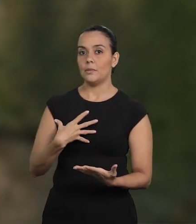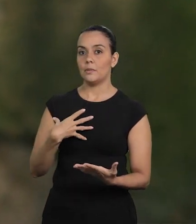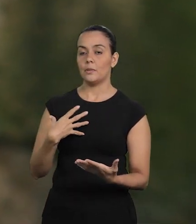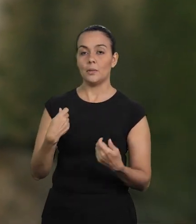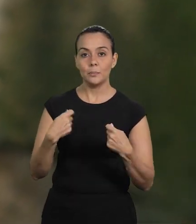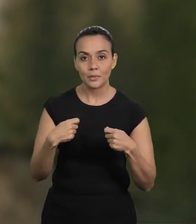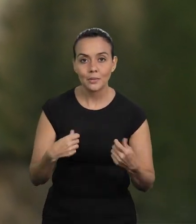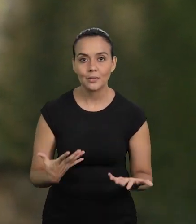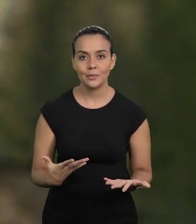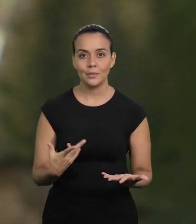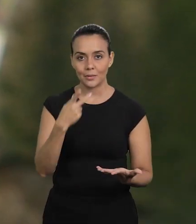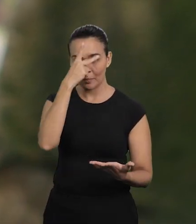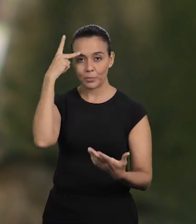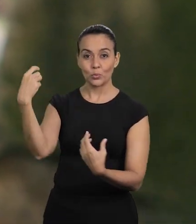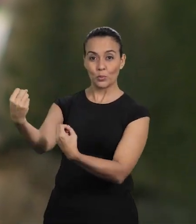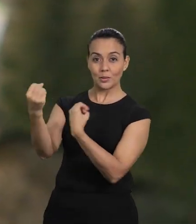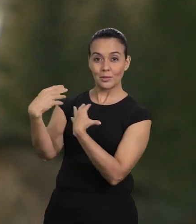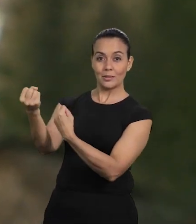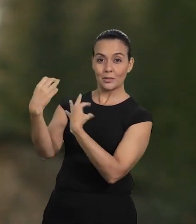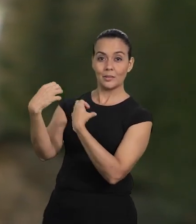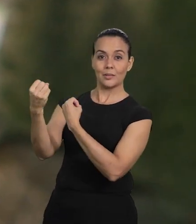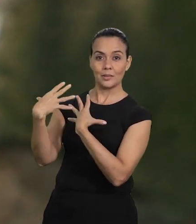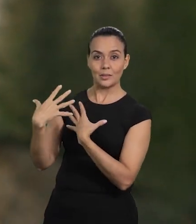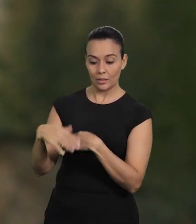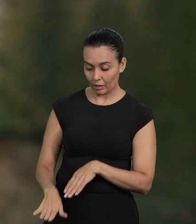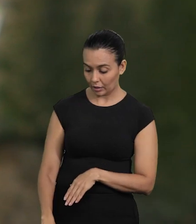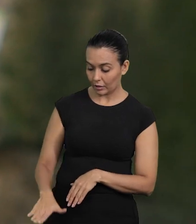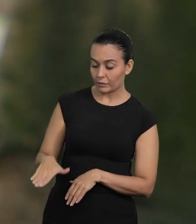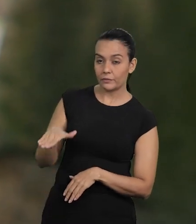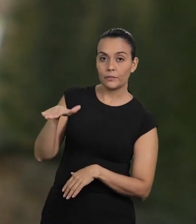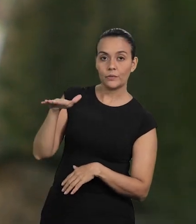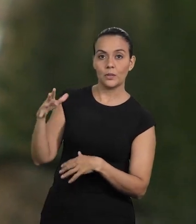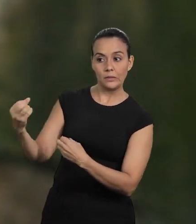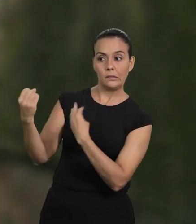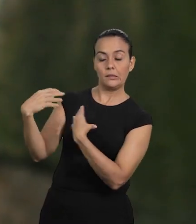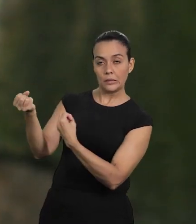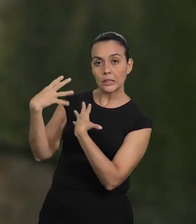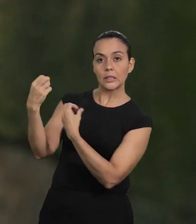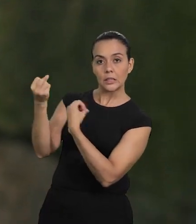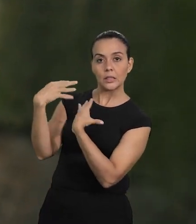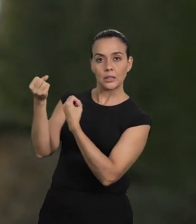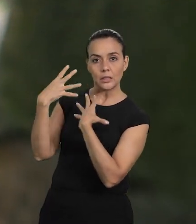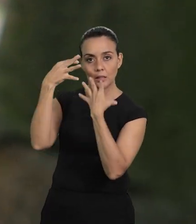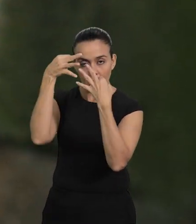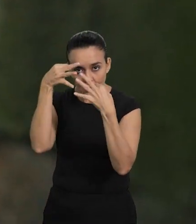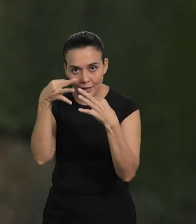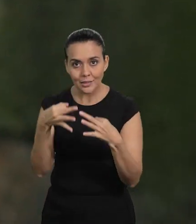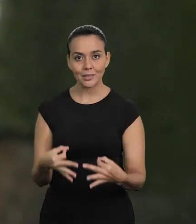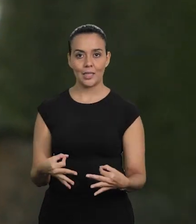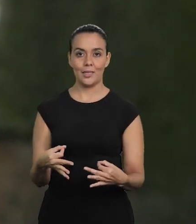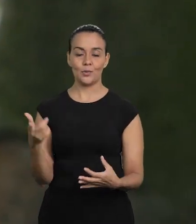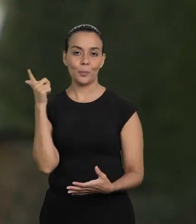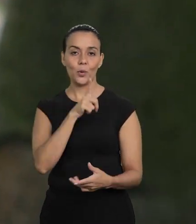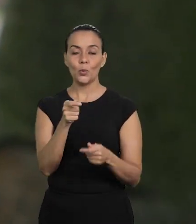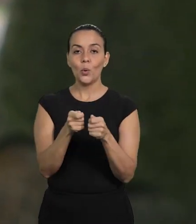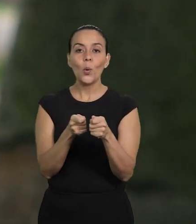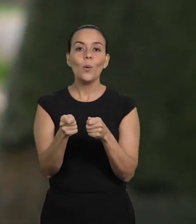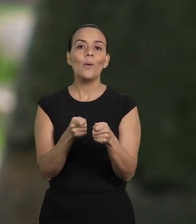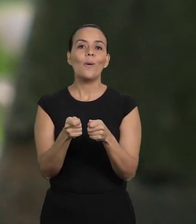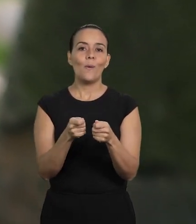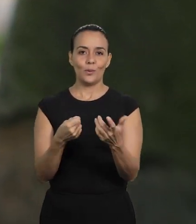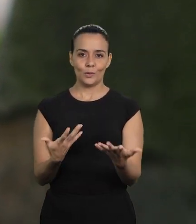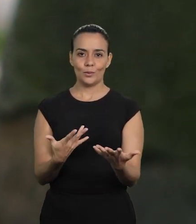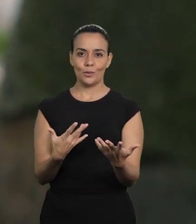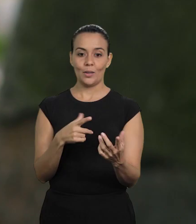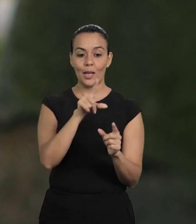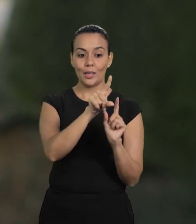desde a mais ter infância ou a qualquer momento que seja, mas já começar para justamente a gente conseguir fazer as escolhas